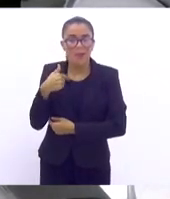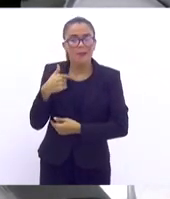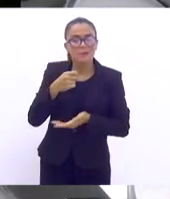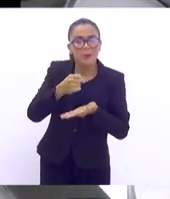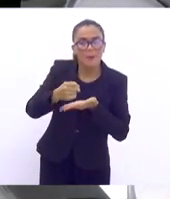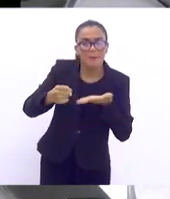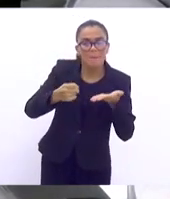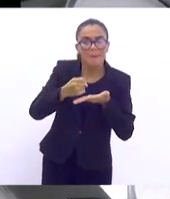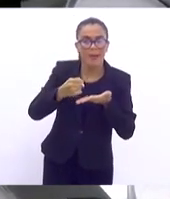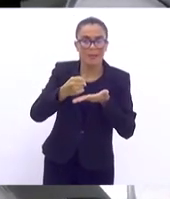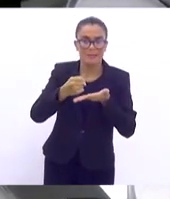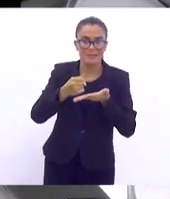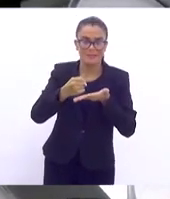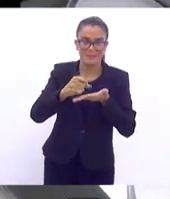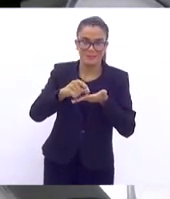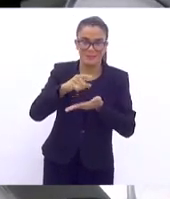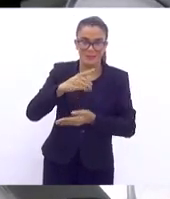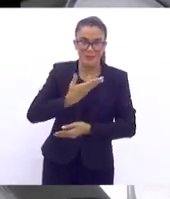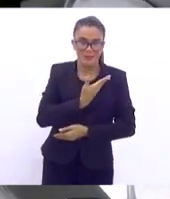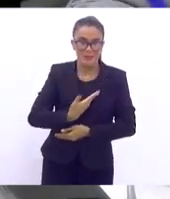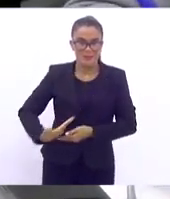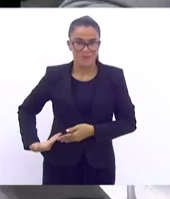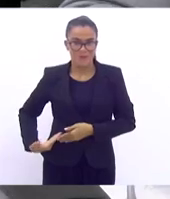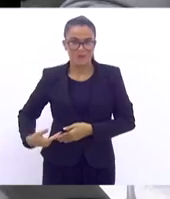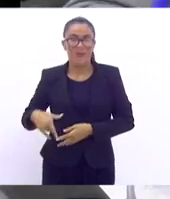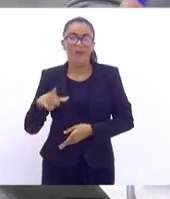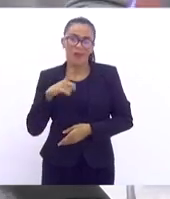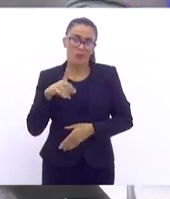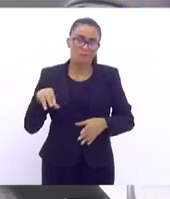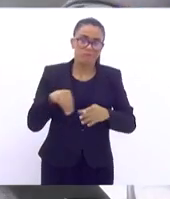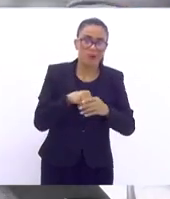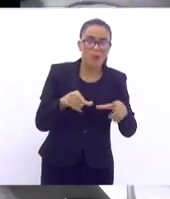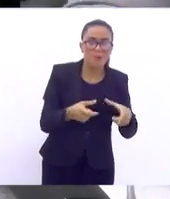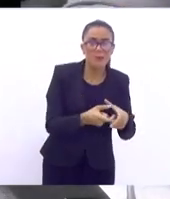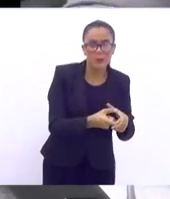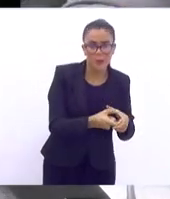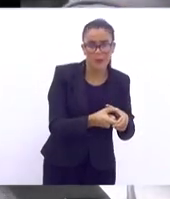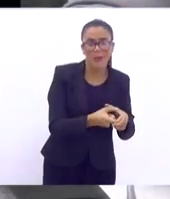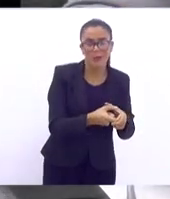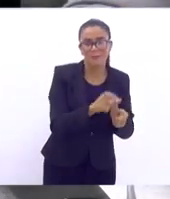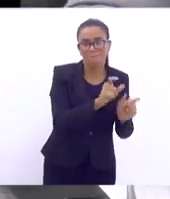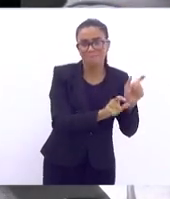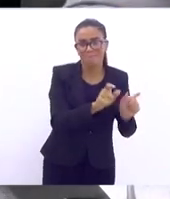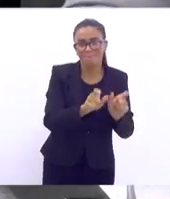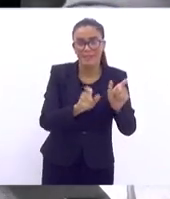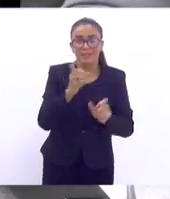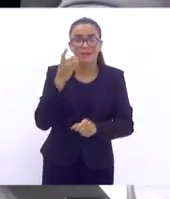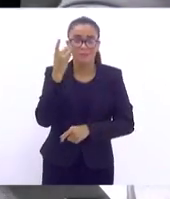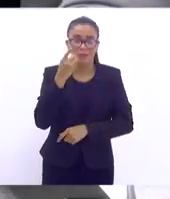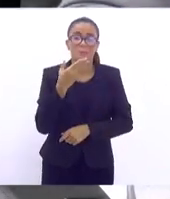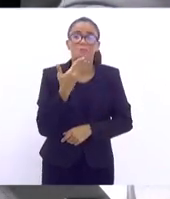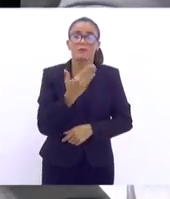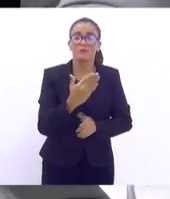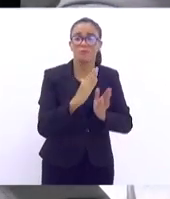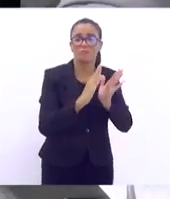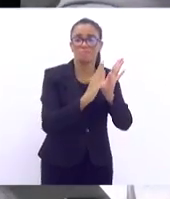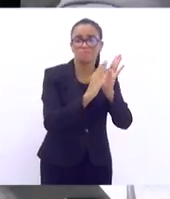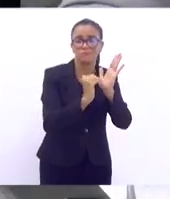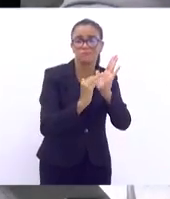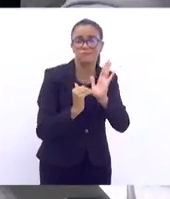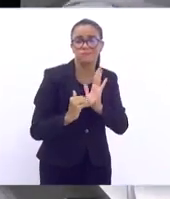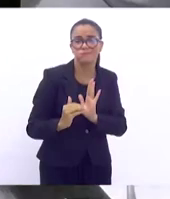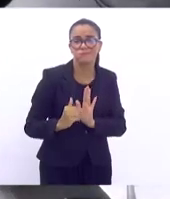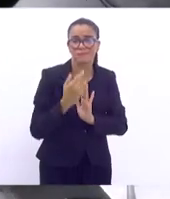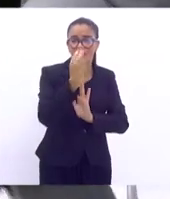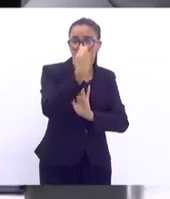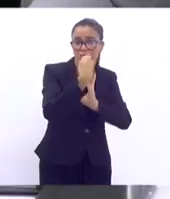e faço parte de um grupo que a maioria eu pedi para retirar é um texto que era bastante restritivo